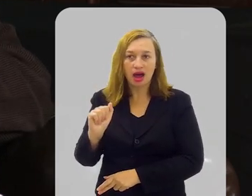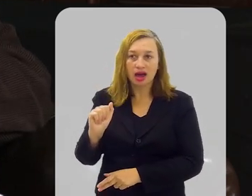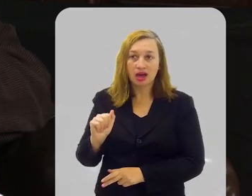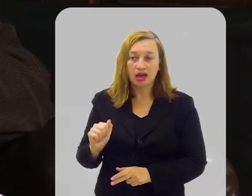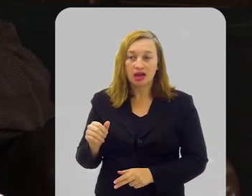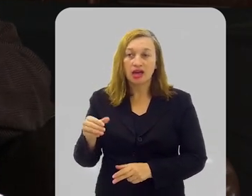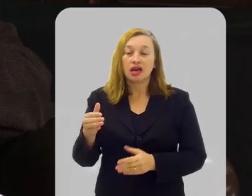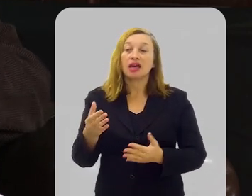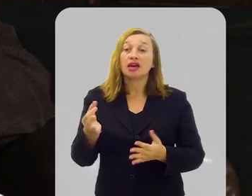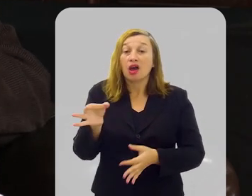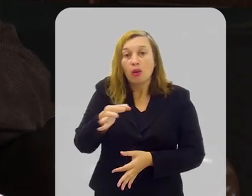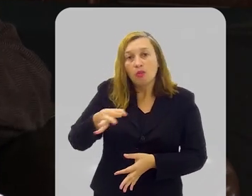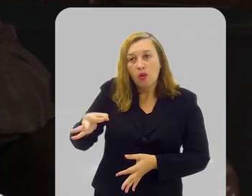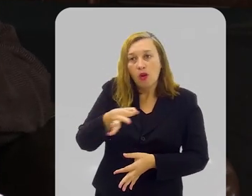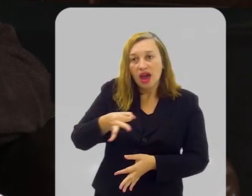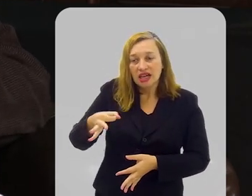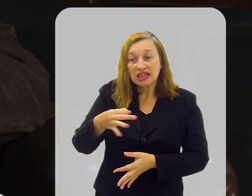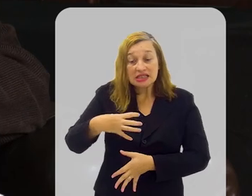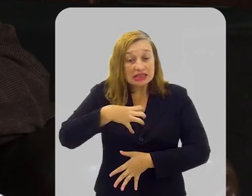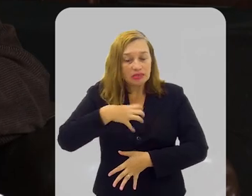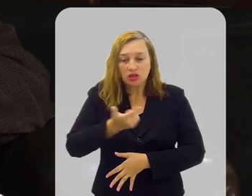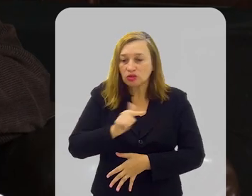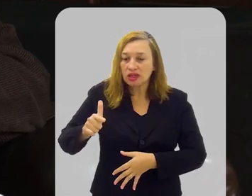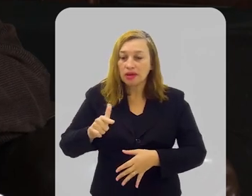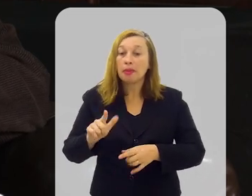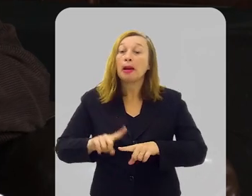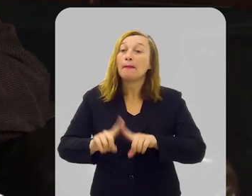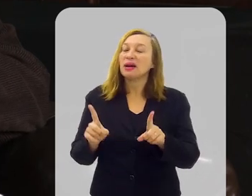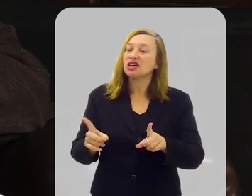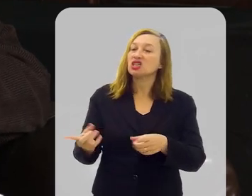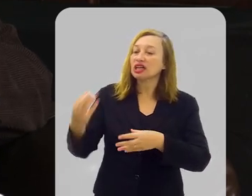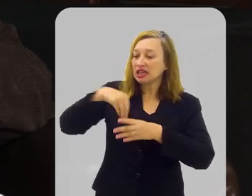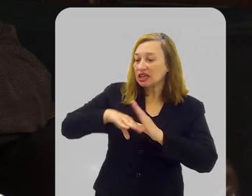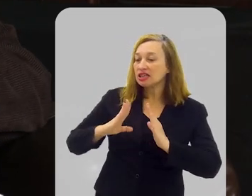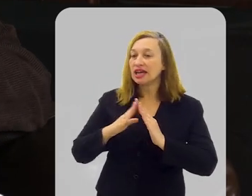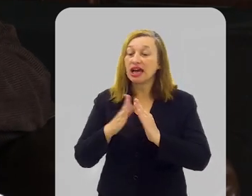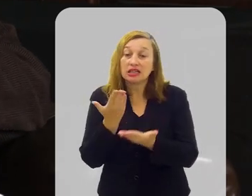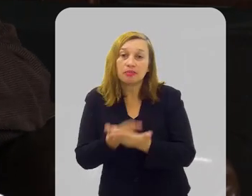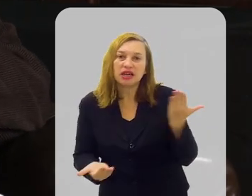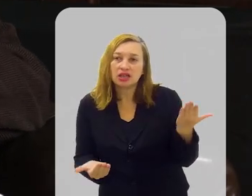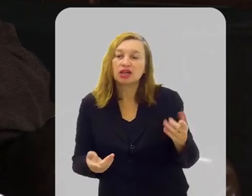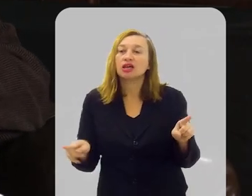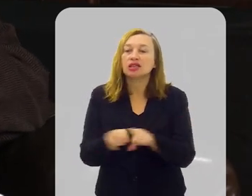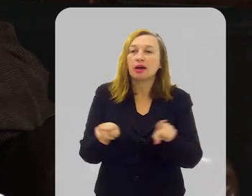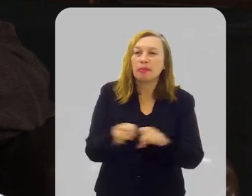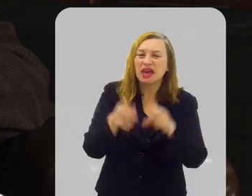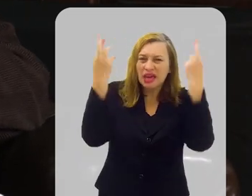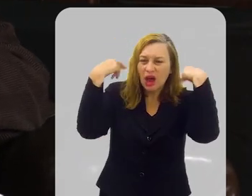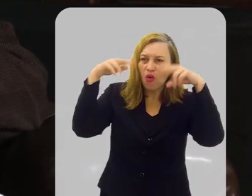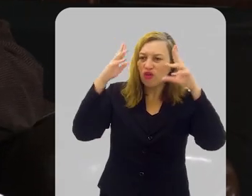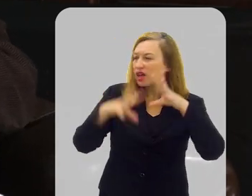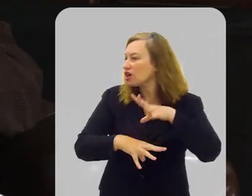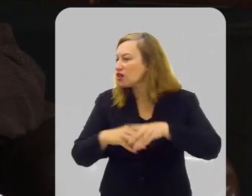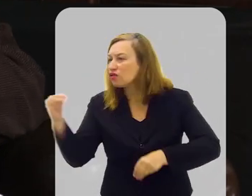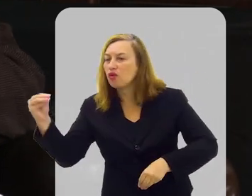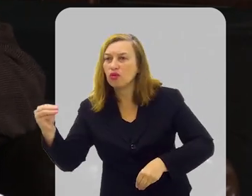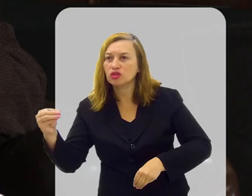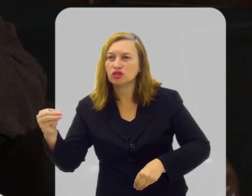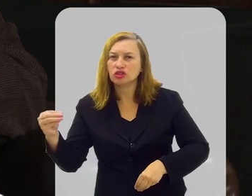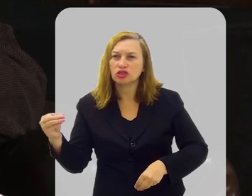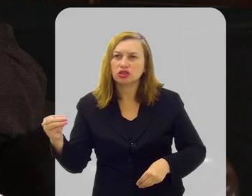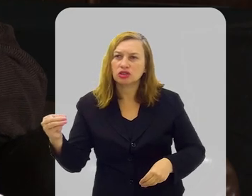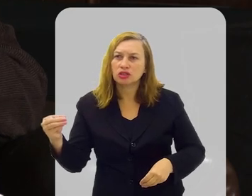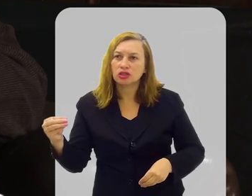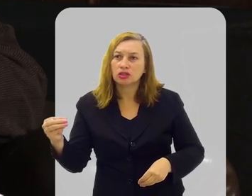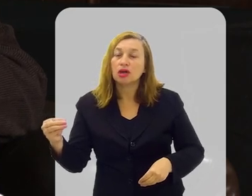sentimento, mas ela também está dentro de casa e está perdida. E a ovelha, que simplesmente mete o pé do aprisco e